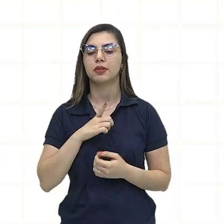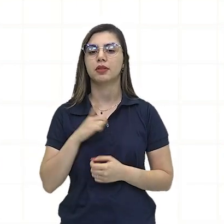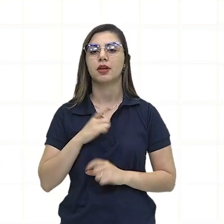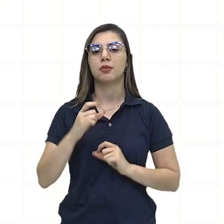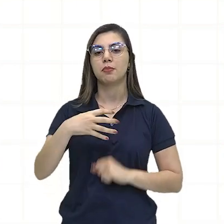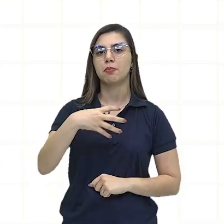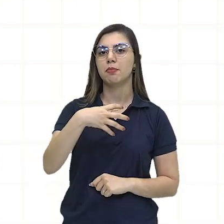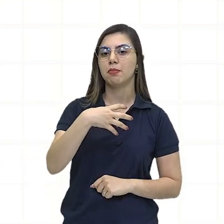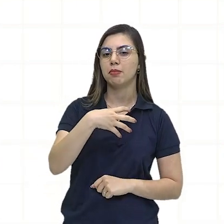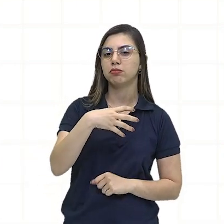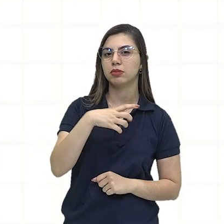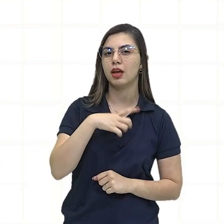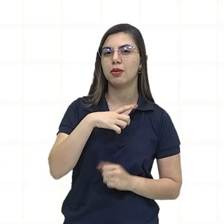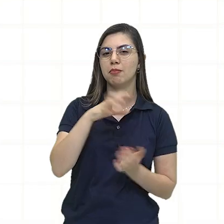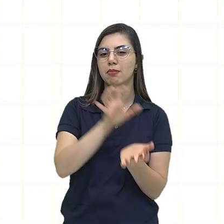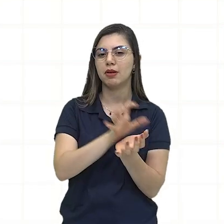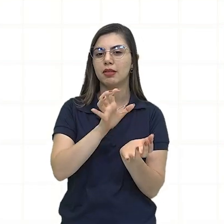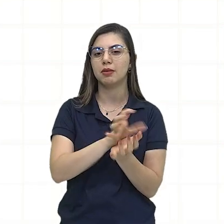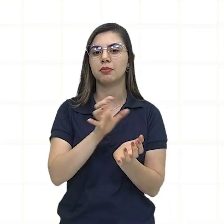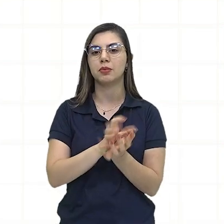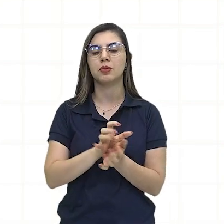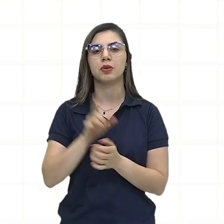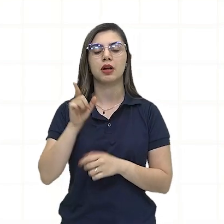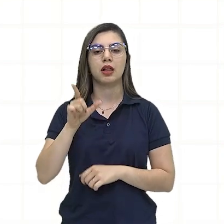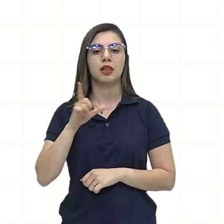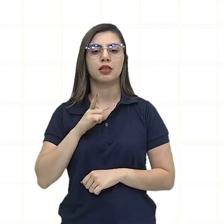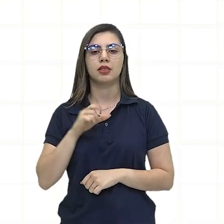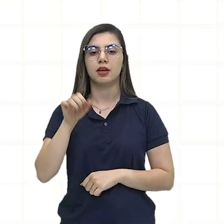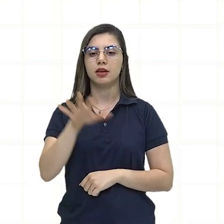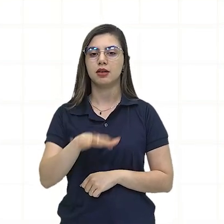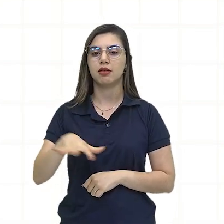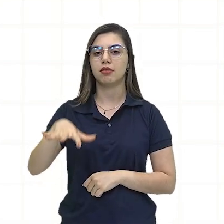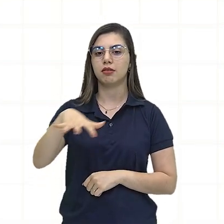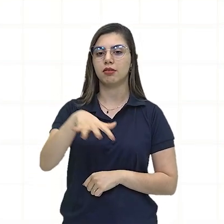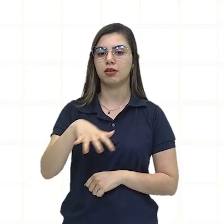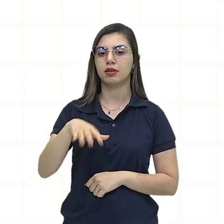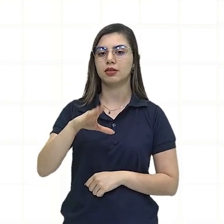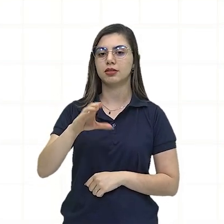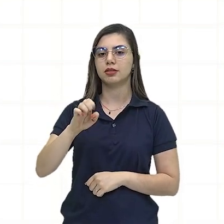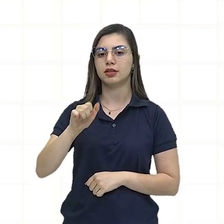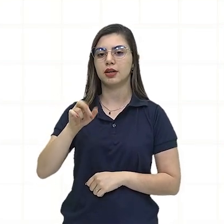Pernambuco, Ceará, Acre,